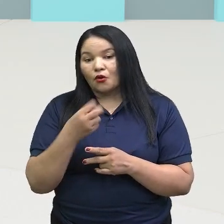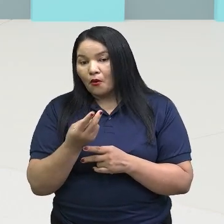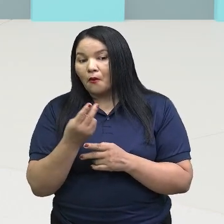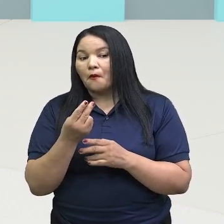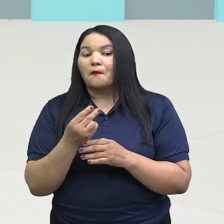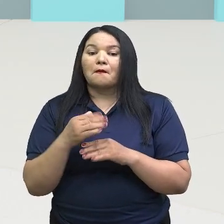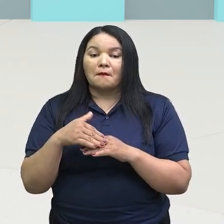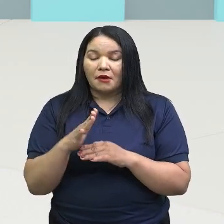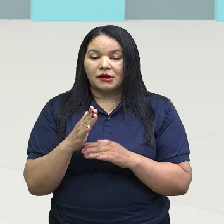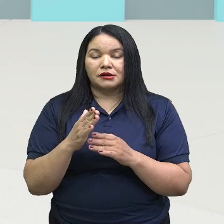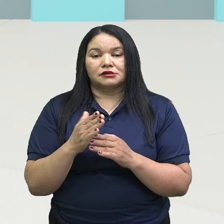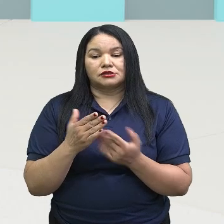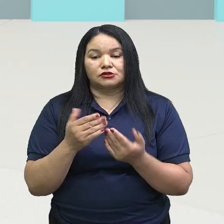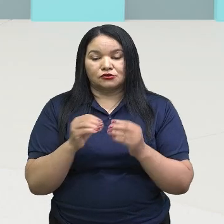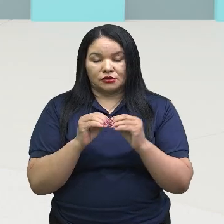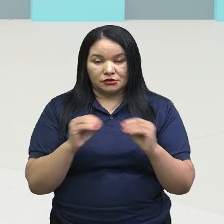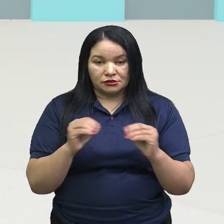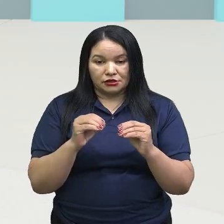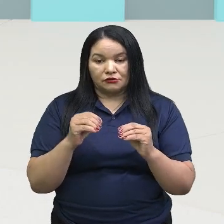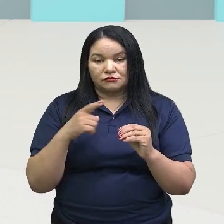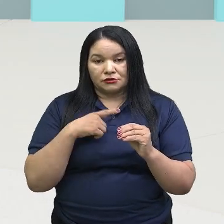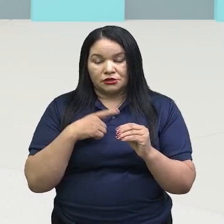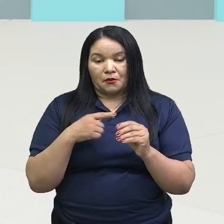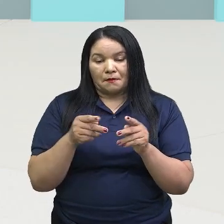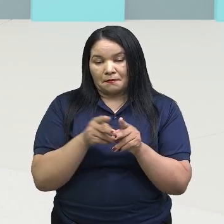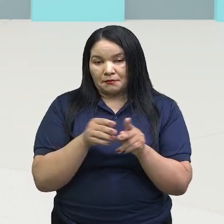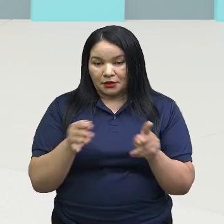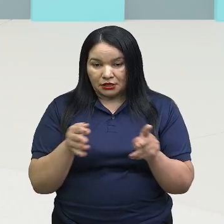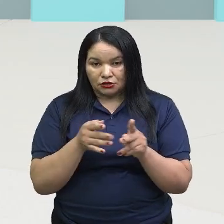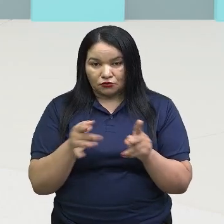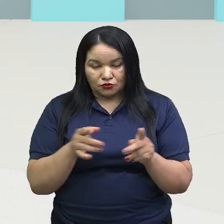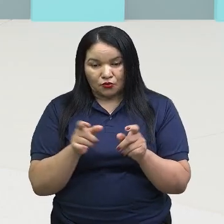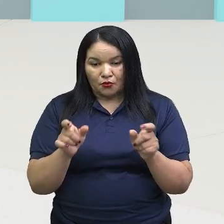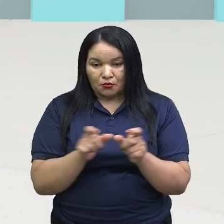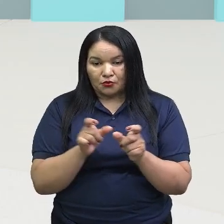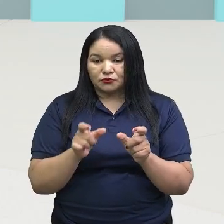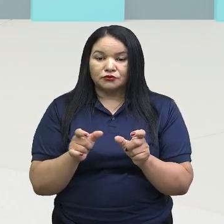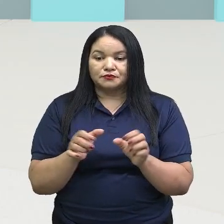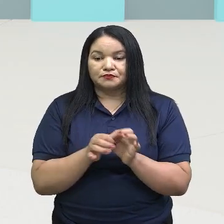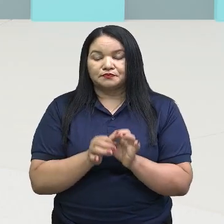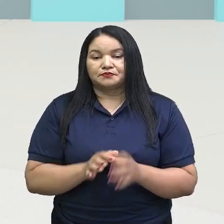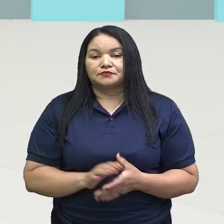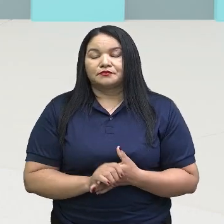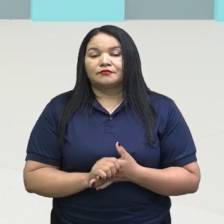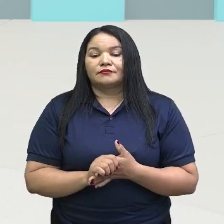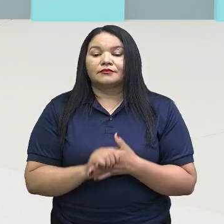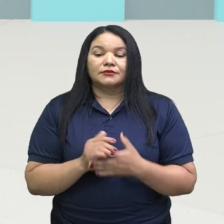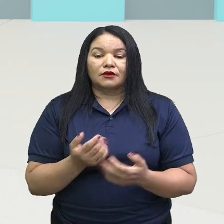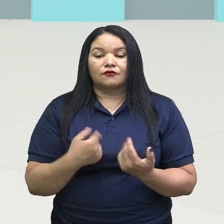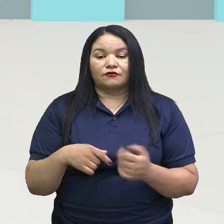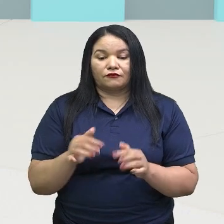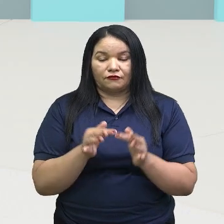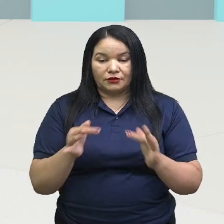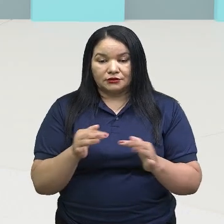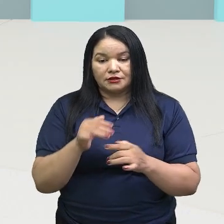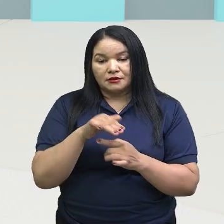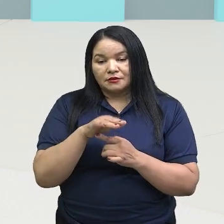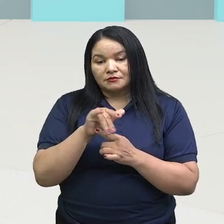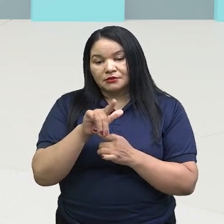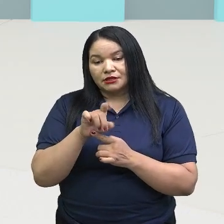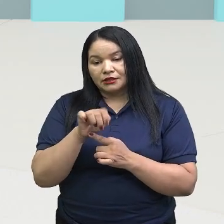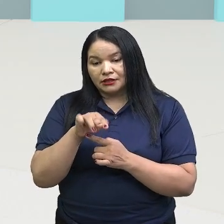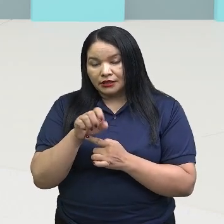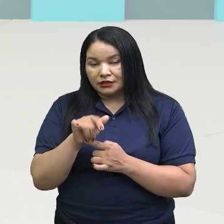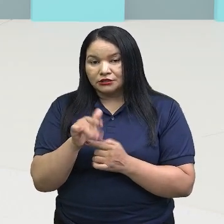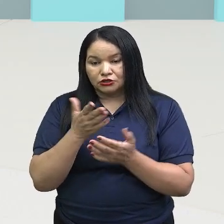mesmo contexto, eu vou ter o período composto. Então, veja este caso aqui, ó. Milena estuda e Pedro trabalha.